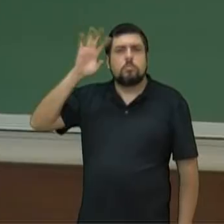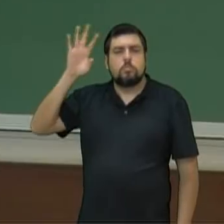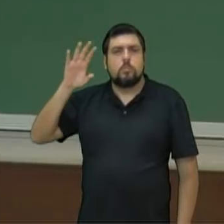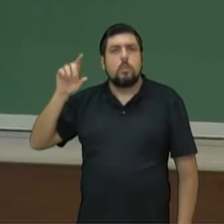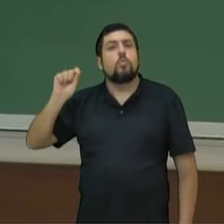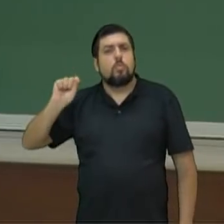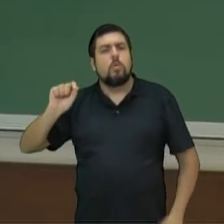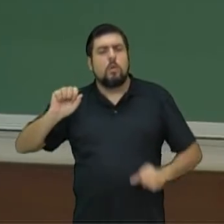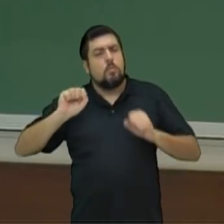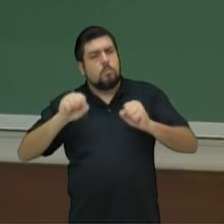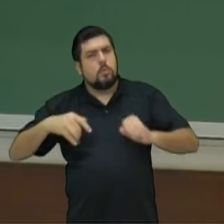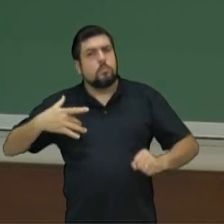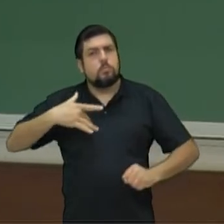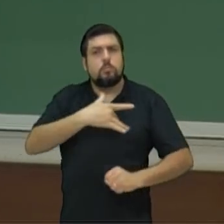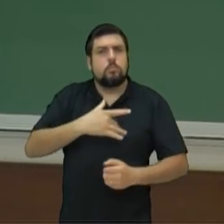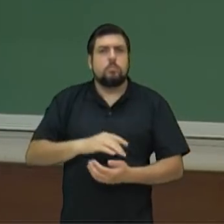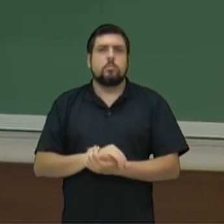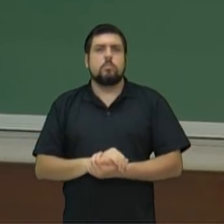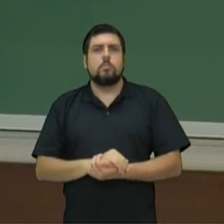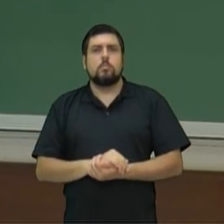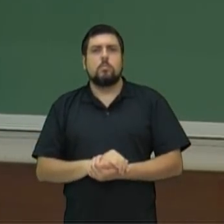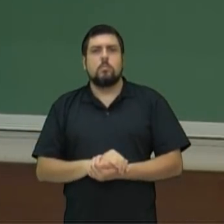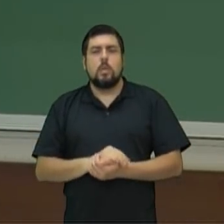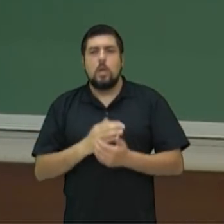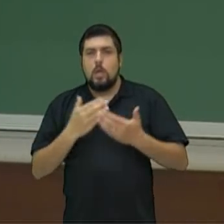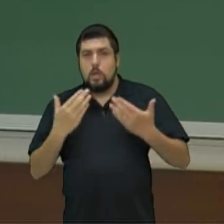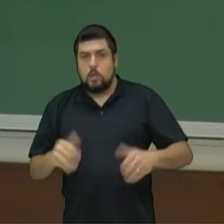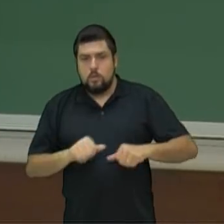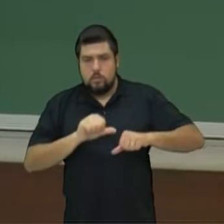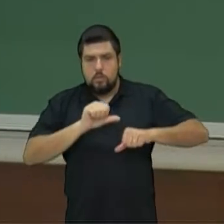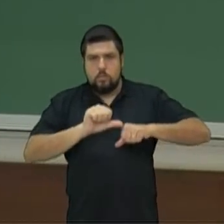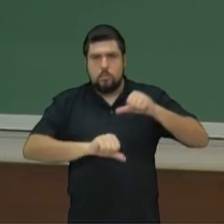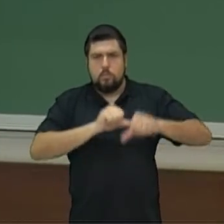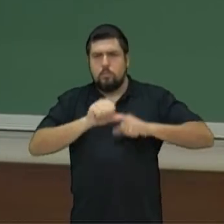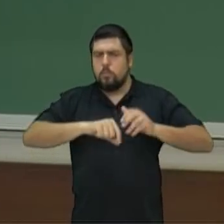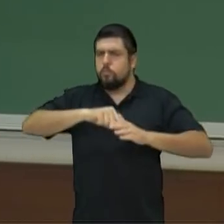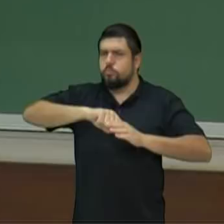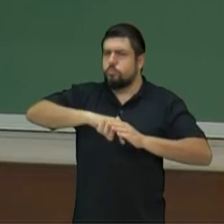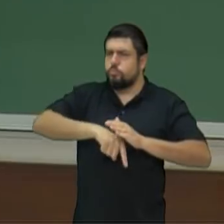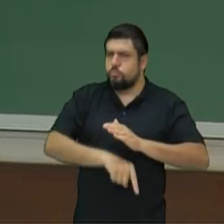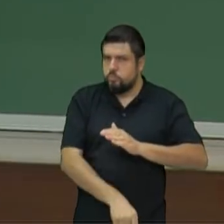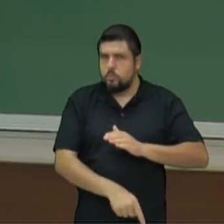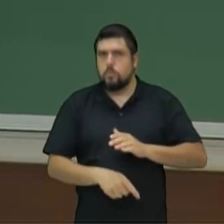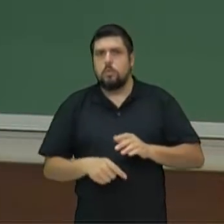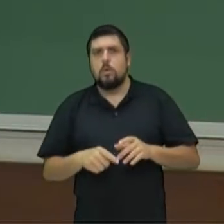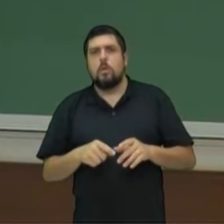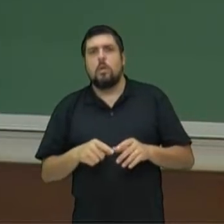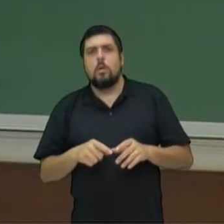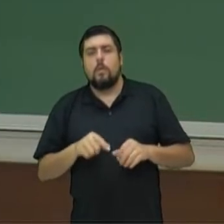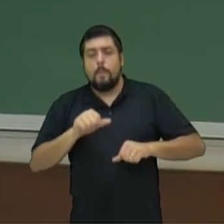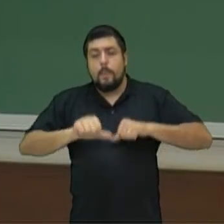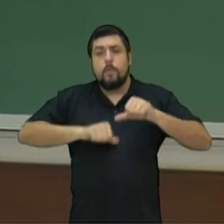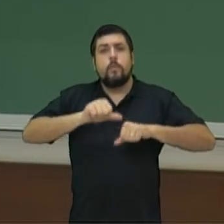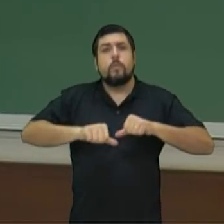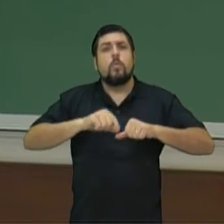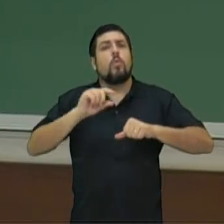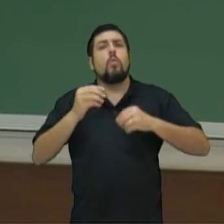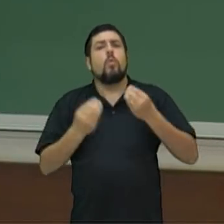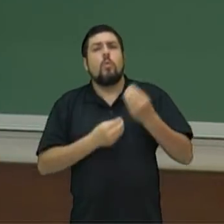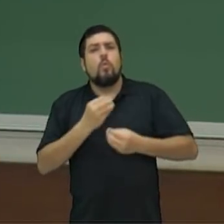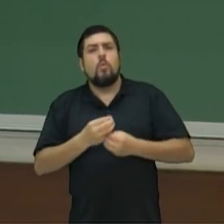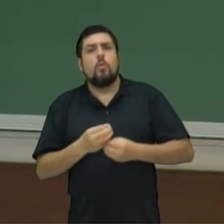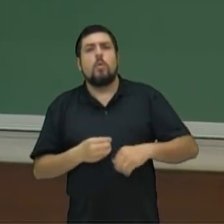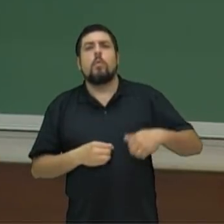ser saudável. Então ele falou aqui, transformações profundas lá na tese, ele vai falar que transformação? Ele começa, em primeiro momento,